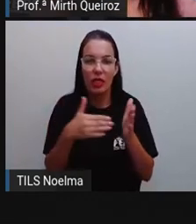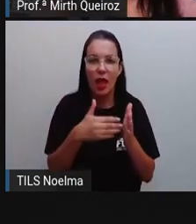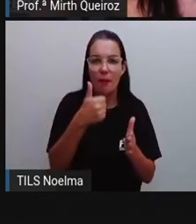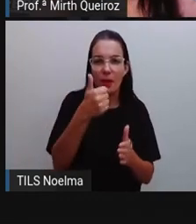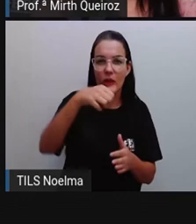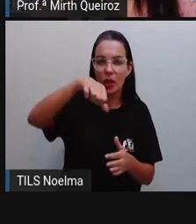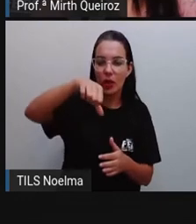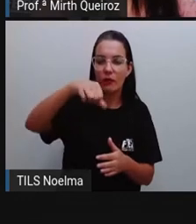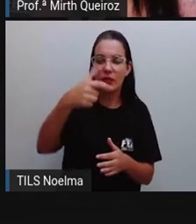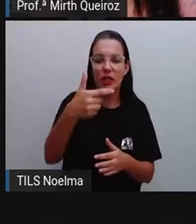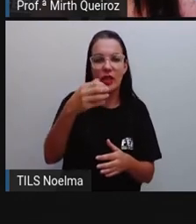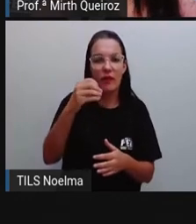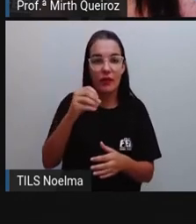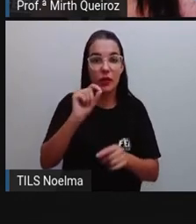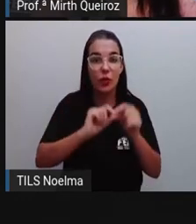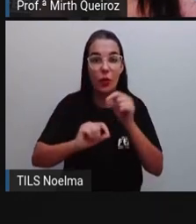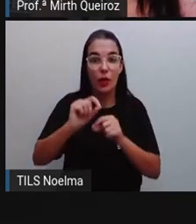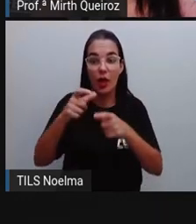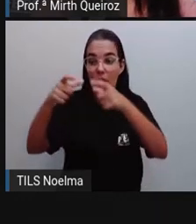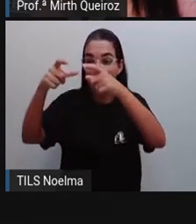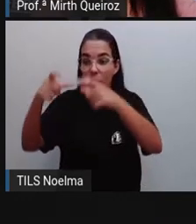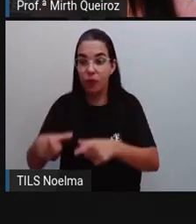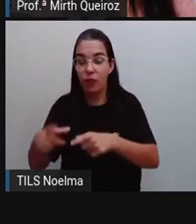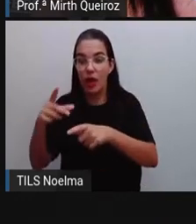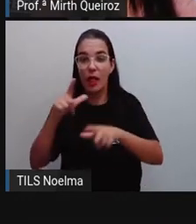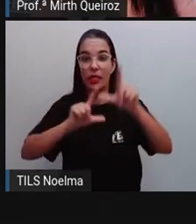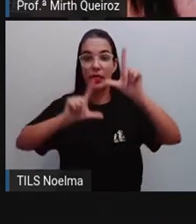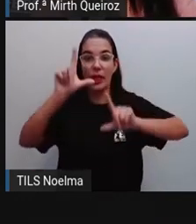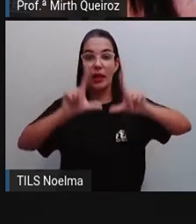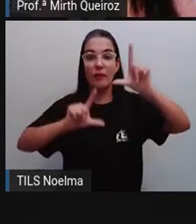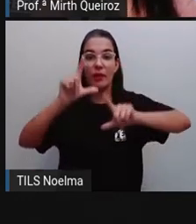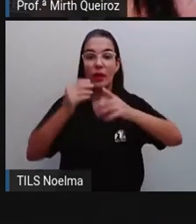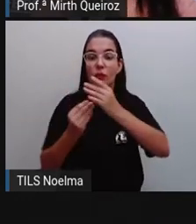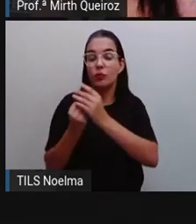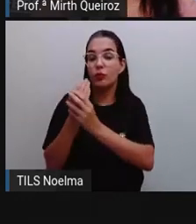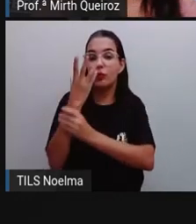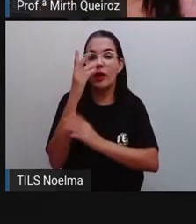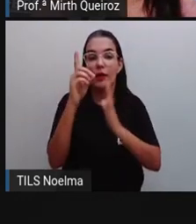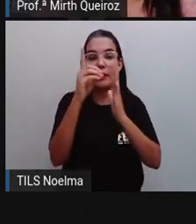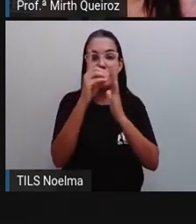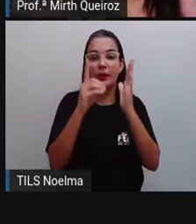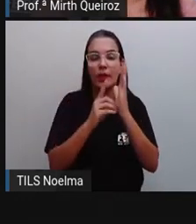1920. As estações de TV surgiram ao longo da década aí de